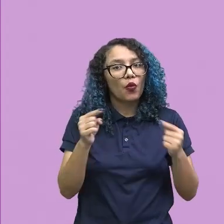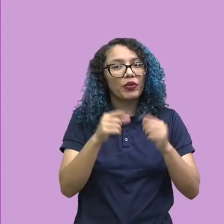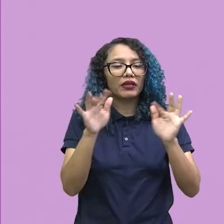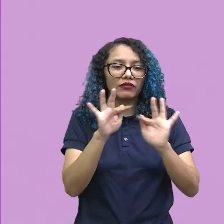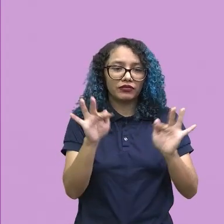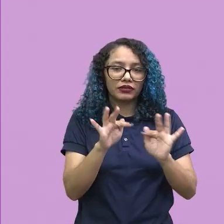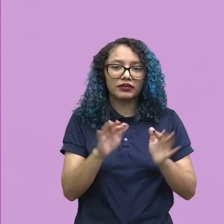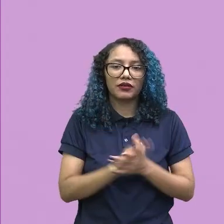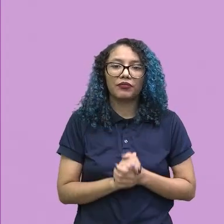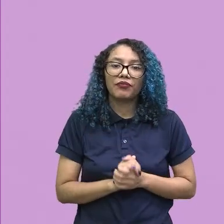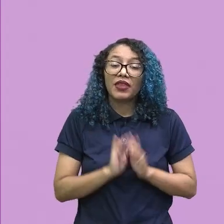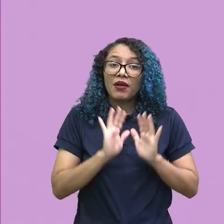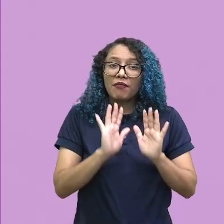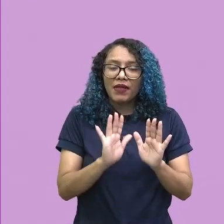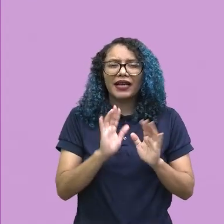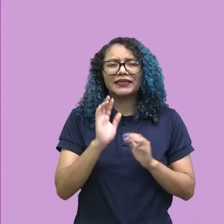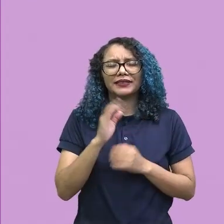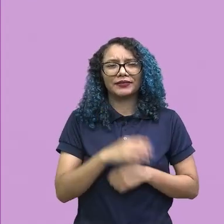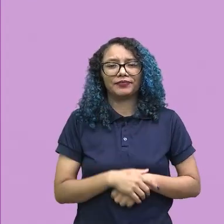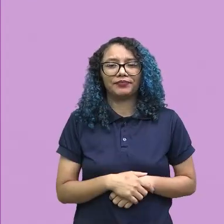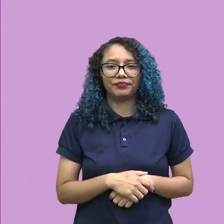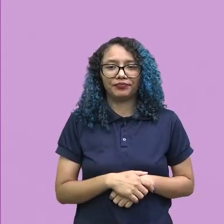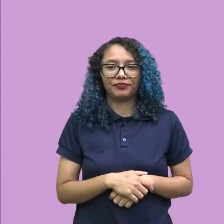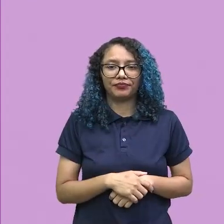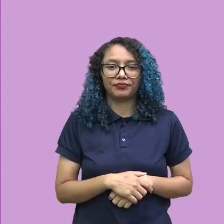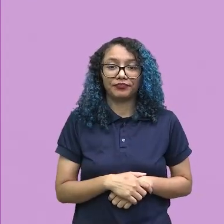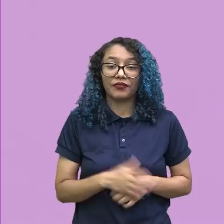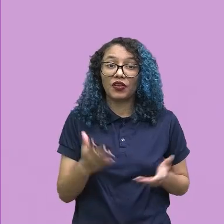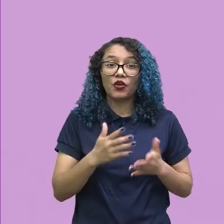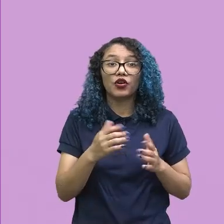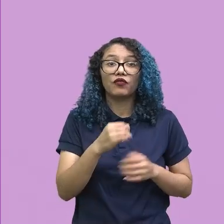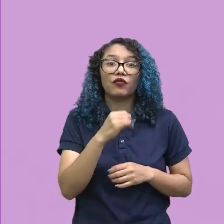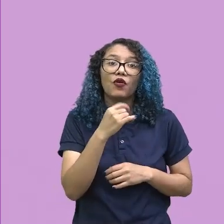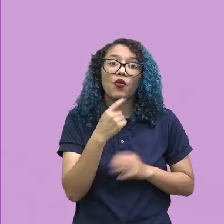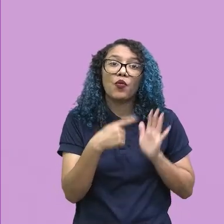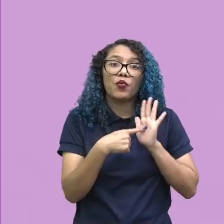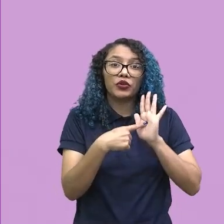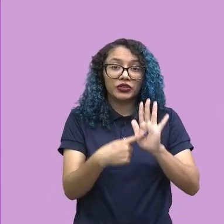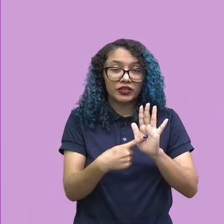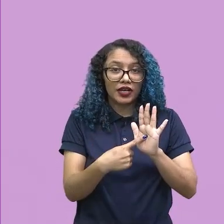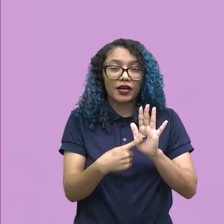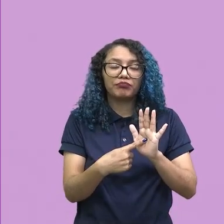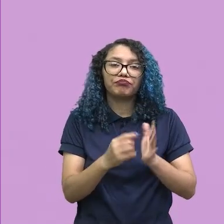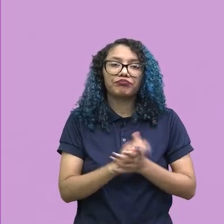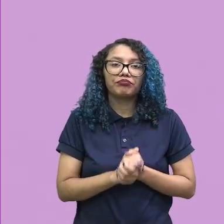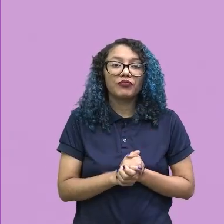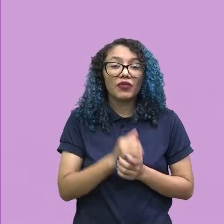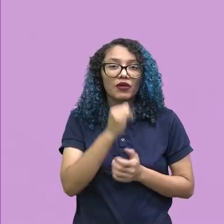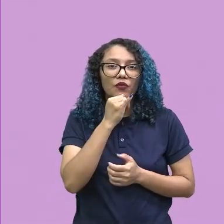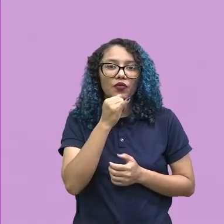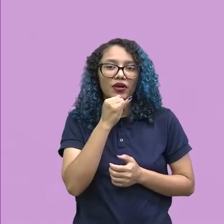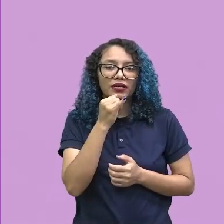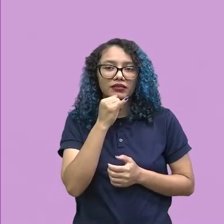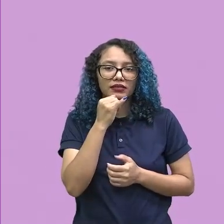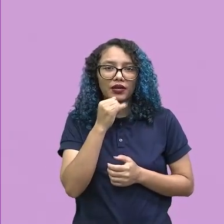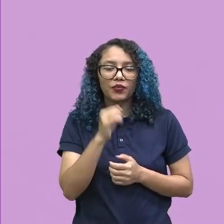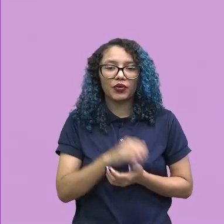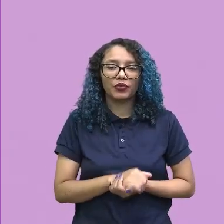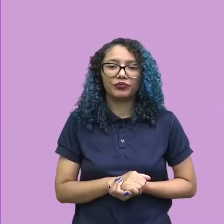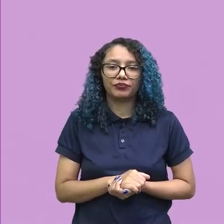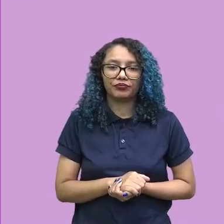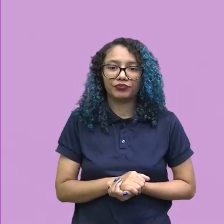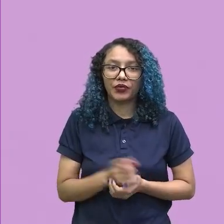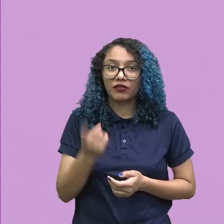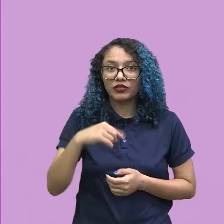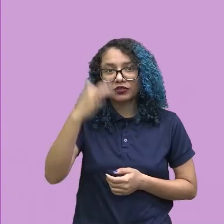falamos aí teoricamente, matematicamente. Vem comigo agora ver um exemplo na vida real para que fique mais elaborado e que você possa avançar